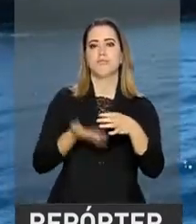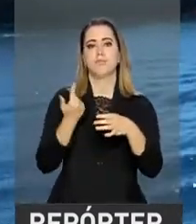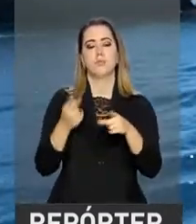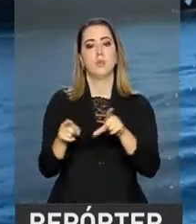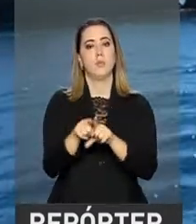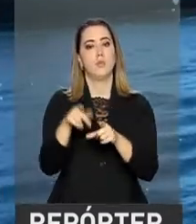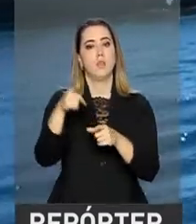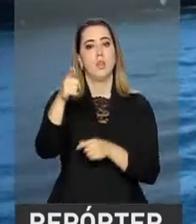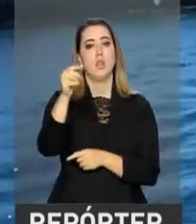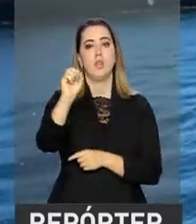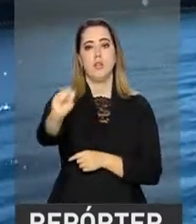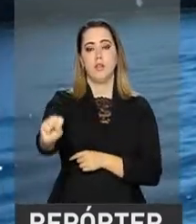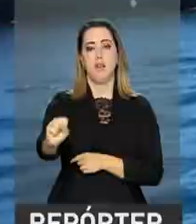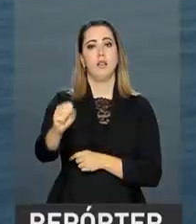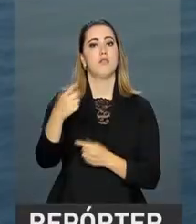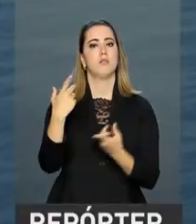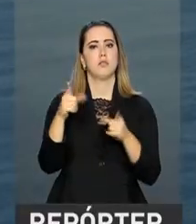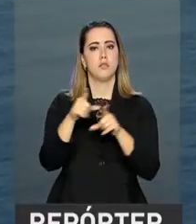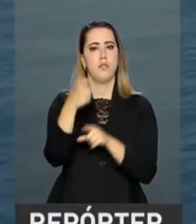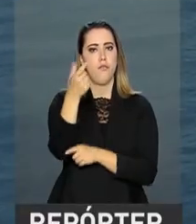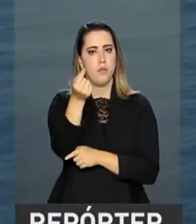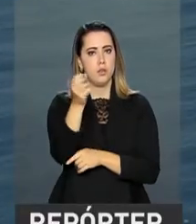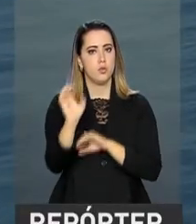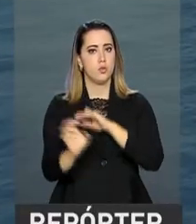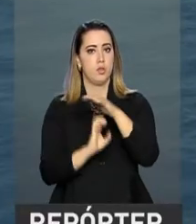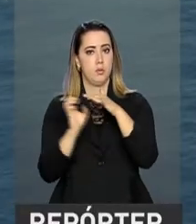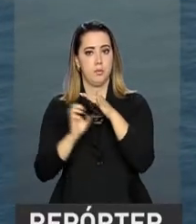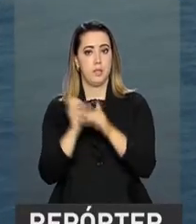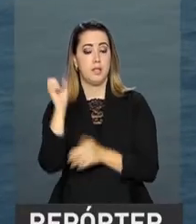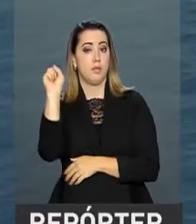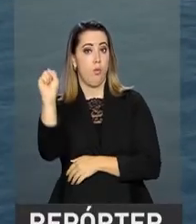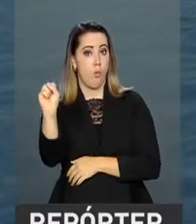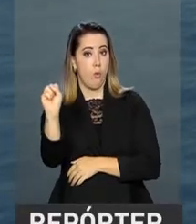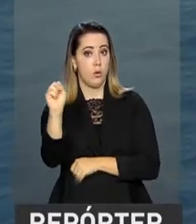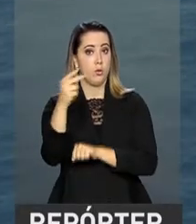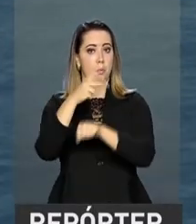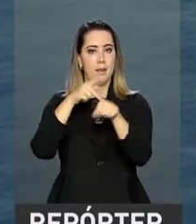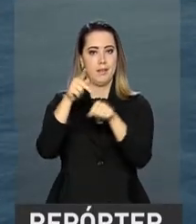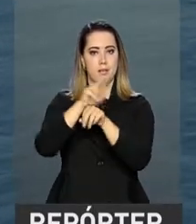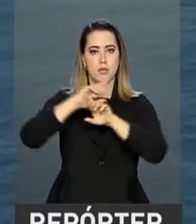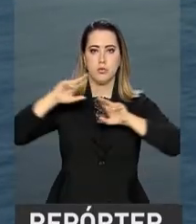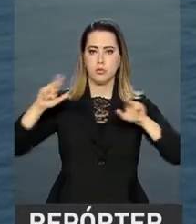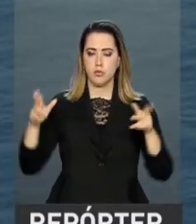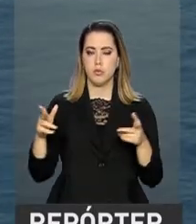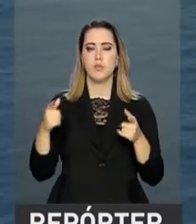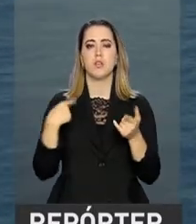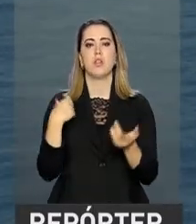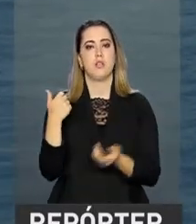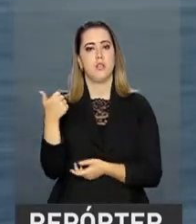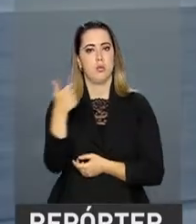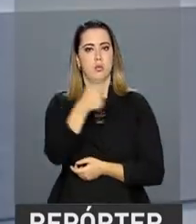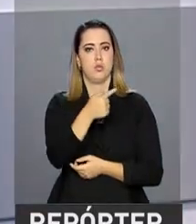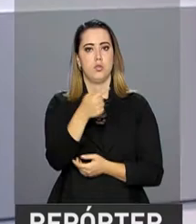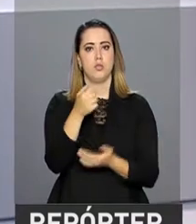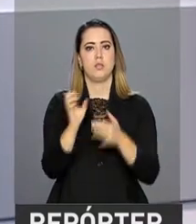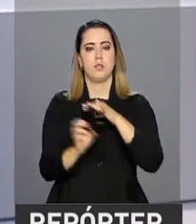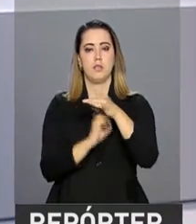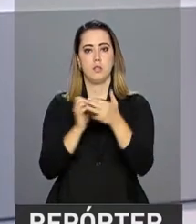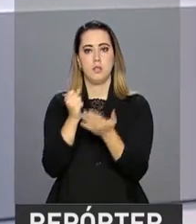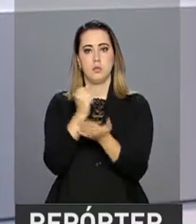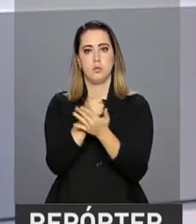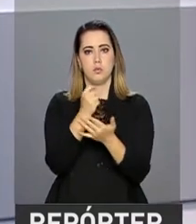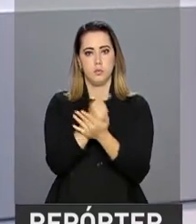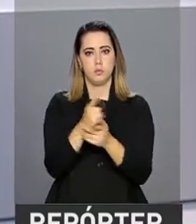natural vinte empresas de oito países participaram e 17 arremataram os blocos sendo dez nacionais e